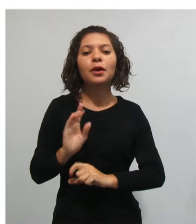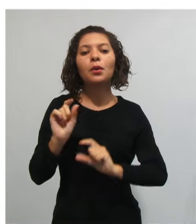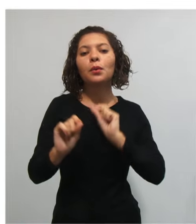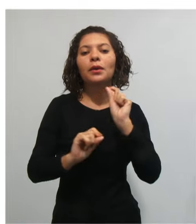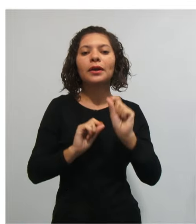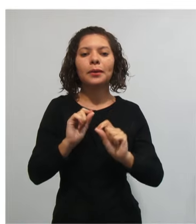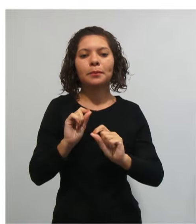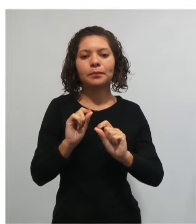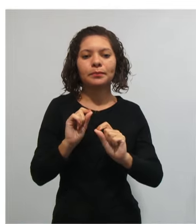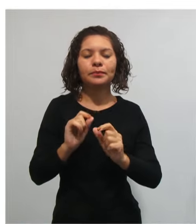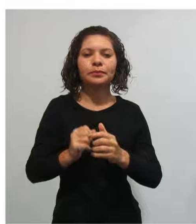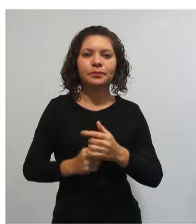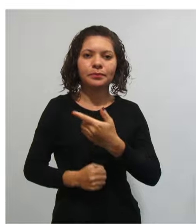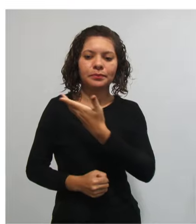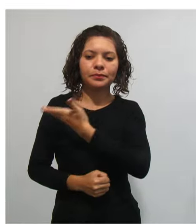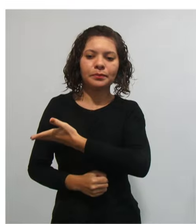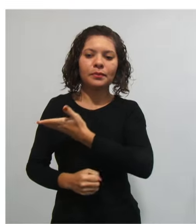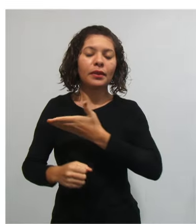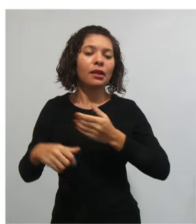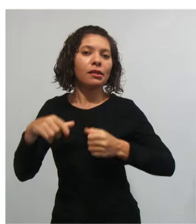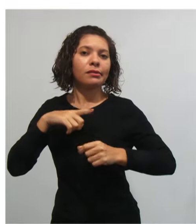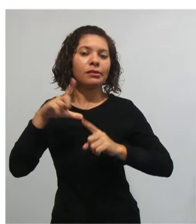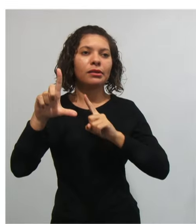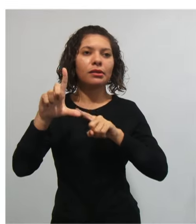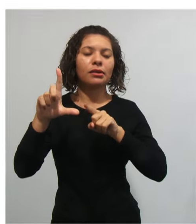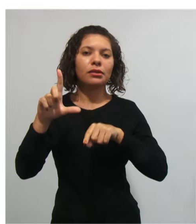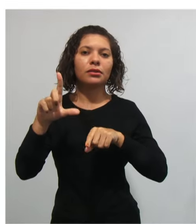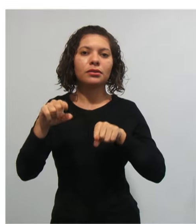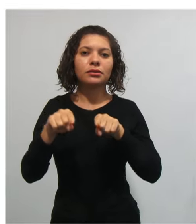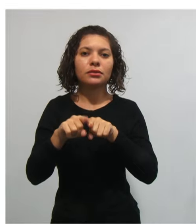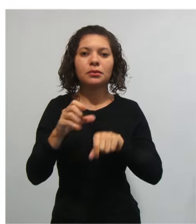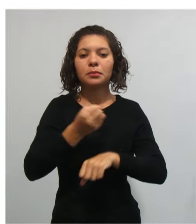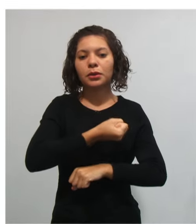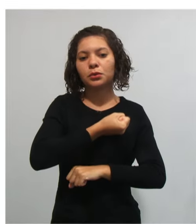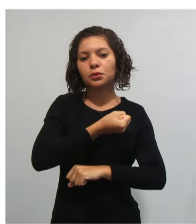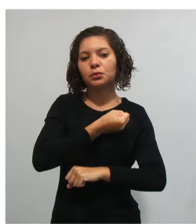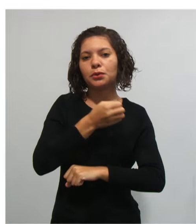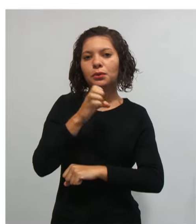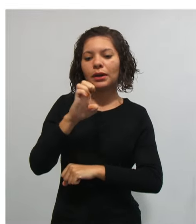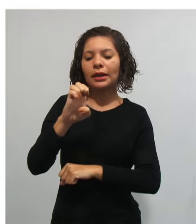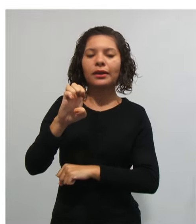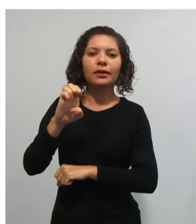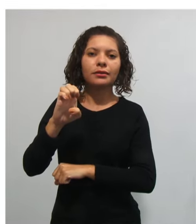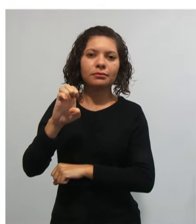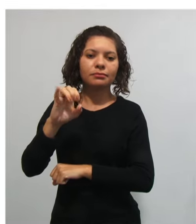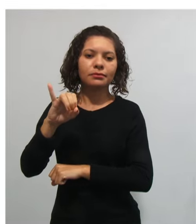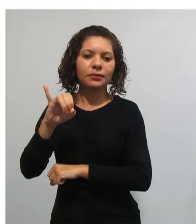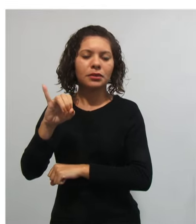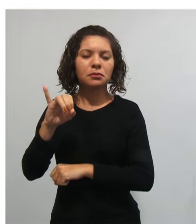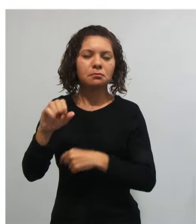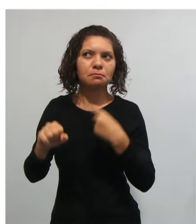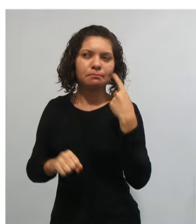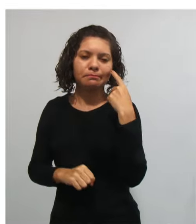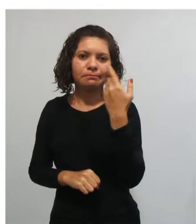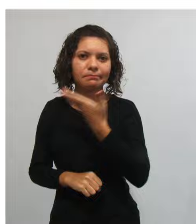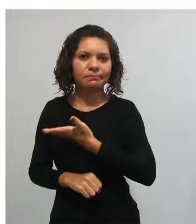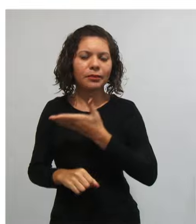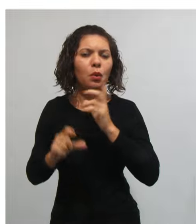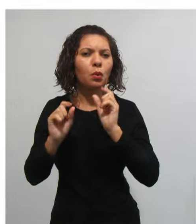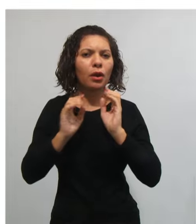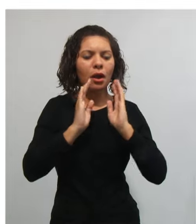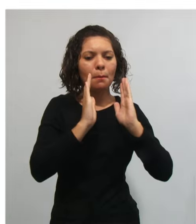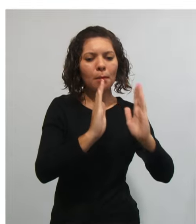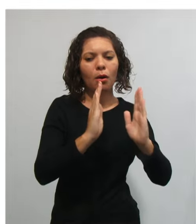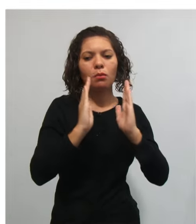aparece é esse é um código alfanumérico ou seja tem letras e tem números então o primeiro código que aparece é com relação a etapa